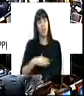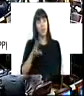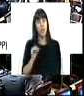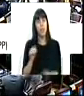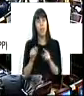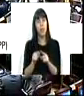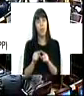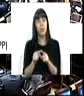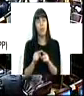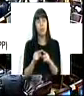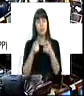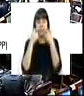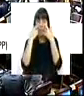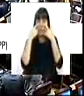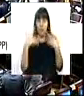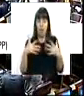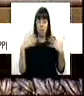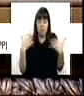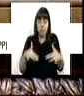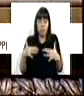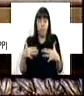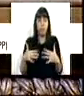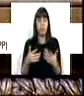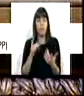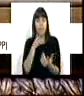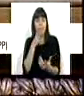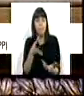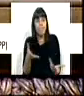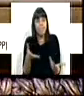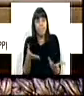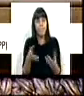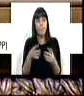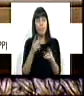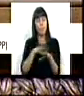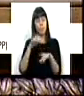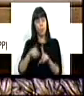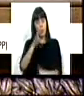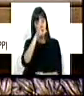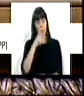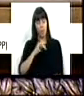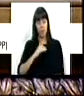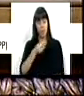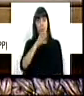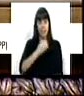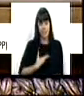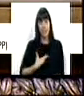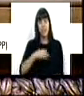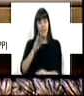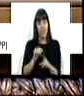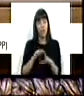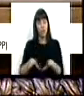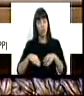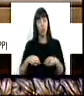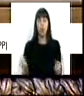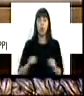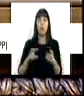PSD-CDS é de uma irresponsabilidade absolutamente inqualificável, não só porque o Governo PSD-CDS não